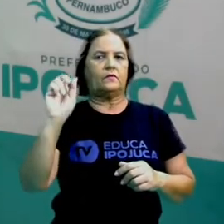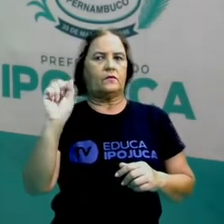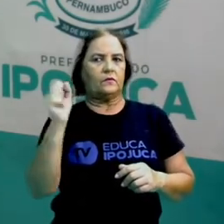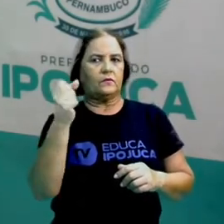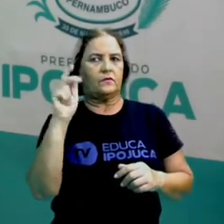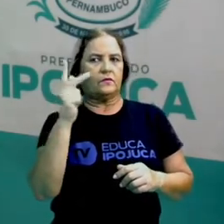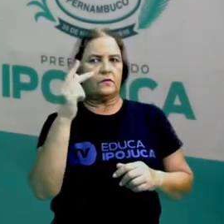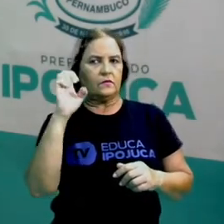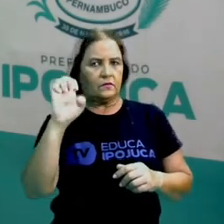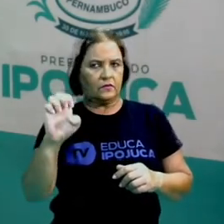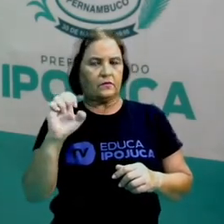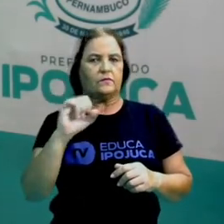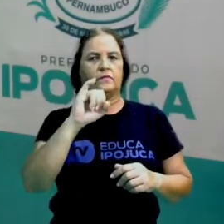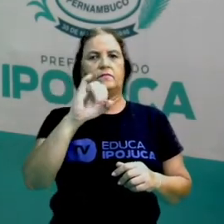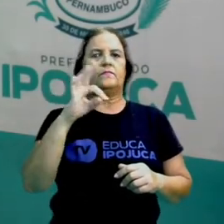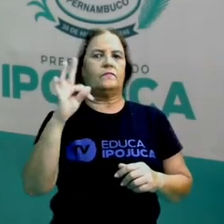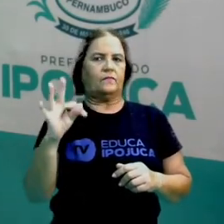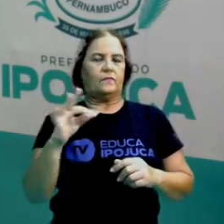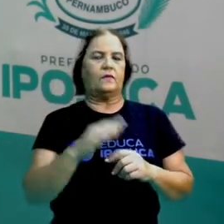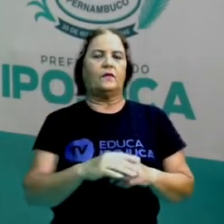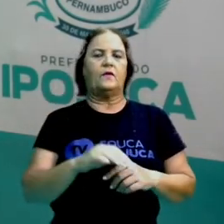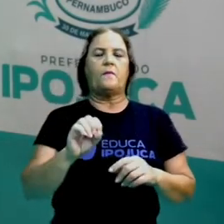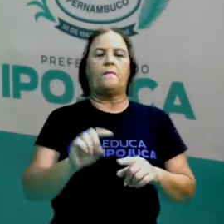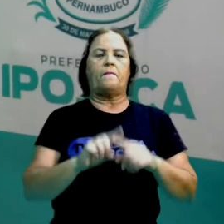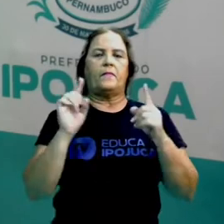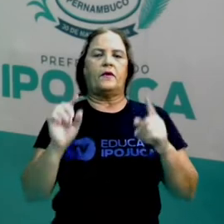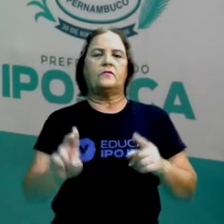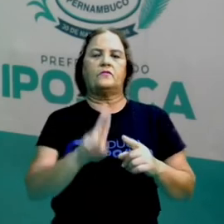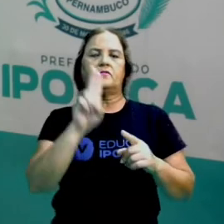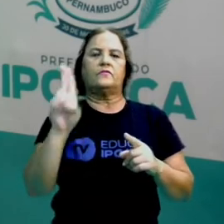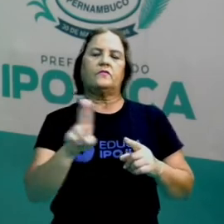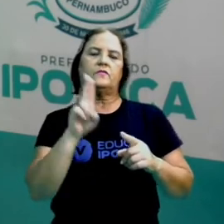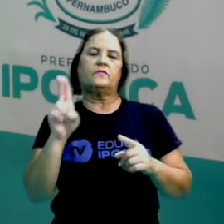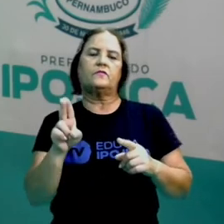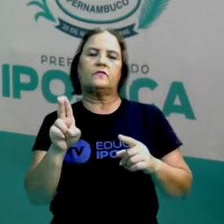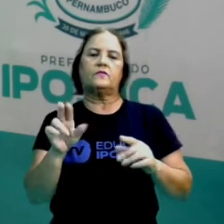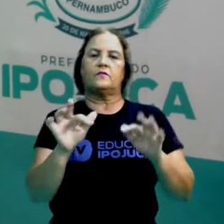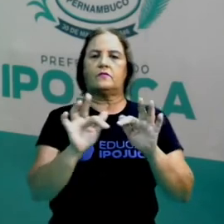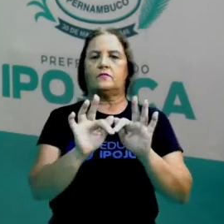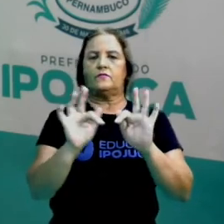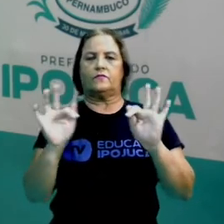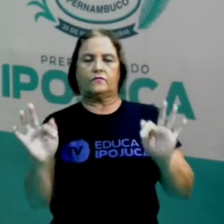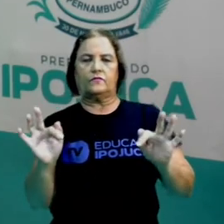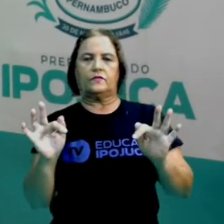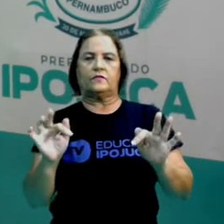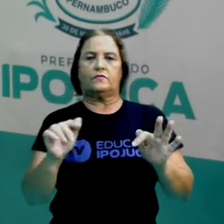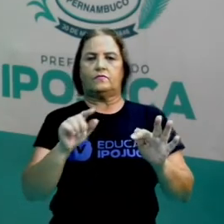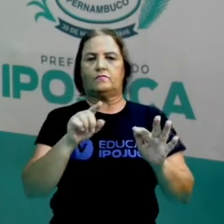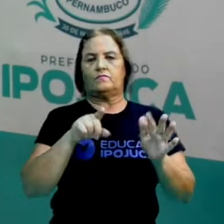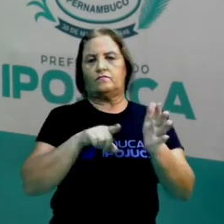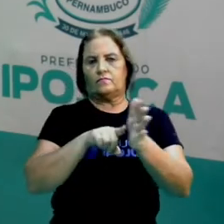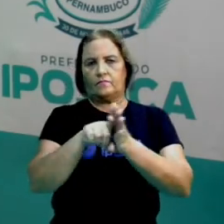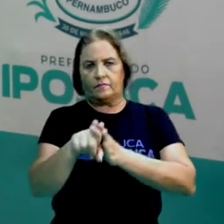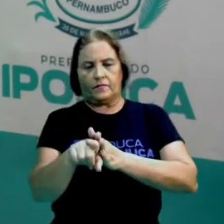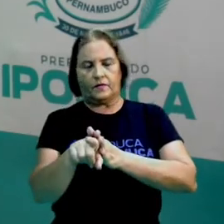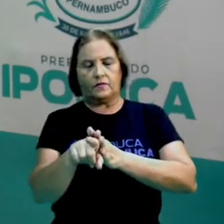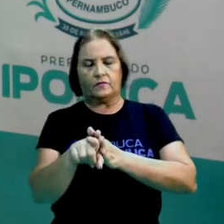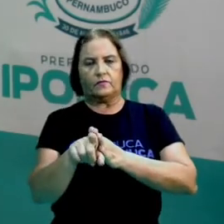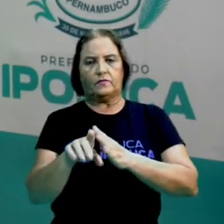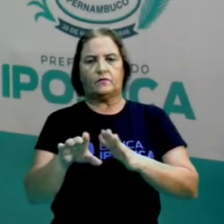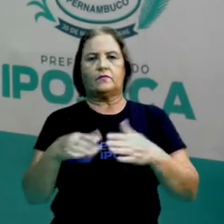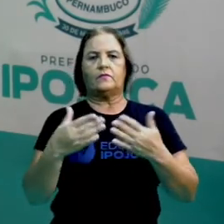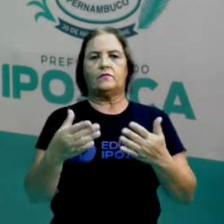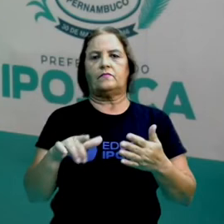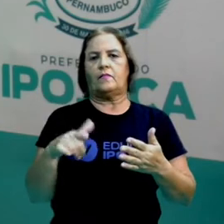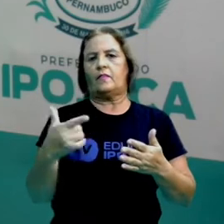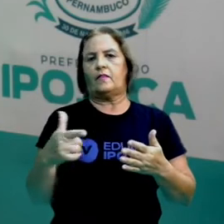vou utilizá-lo em frases interrogativas quando não houver o verbo to be, ok? Com o verbo to be,